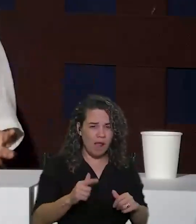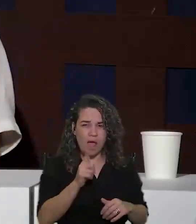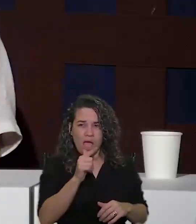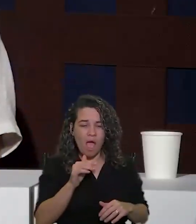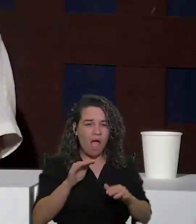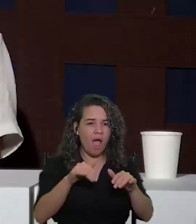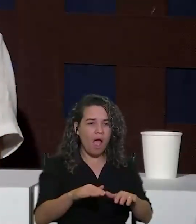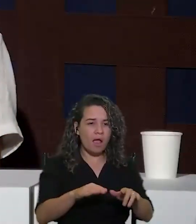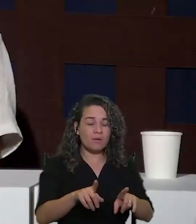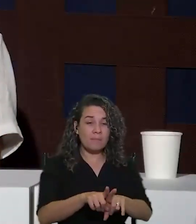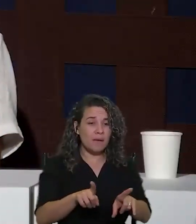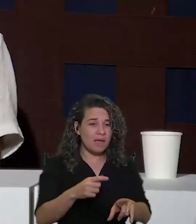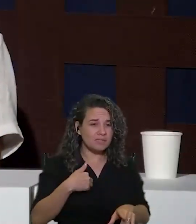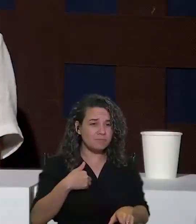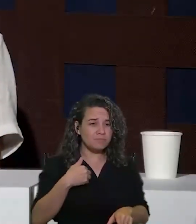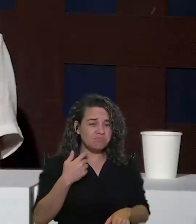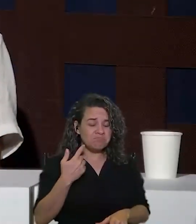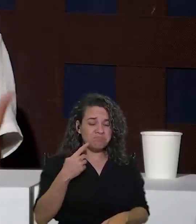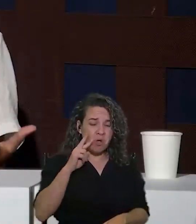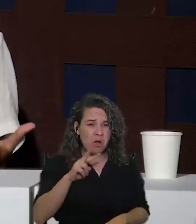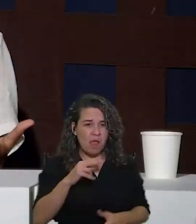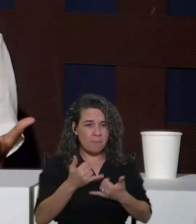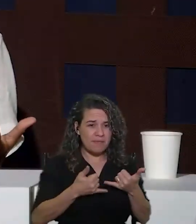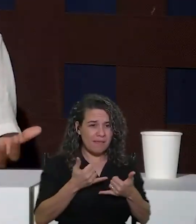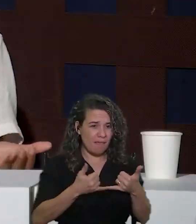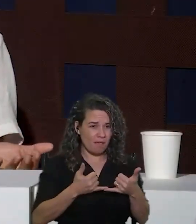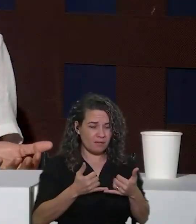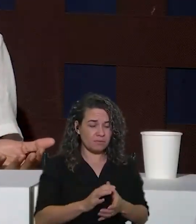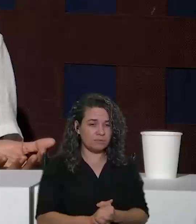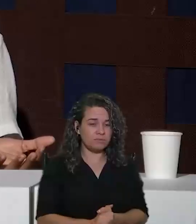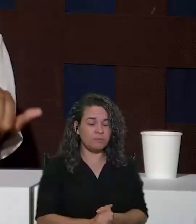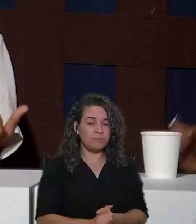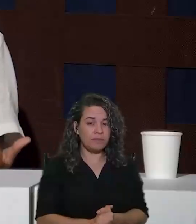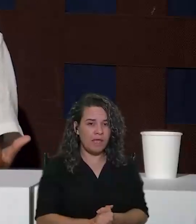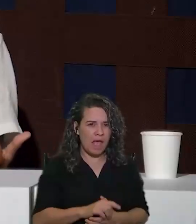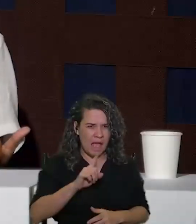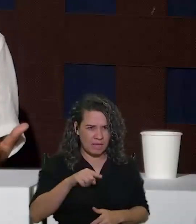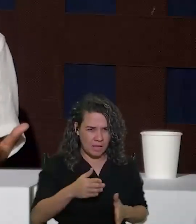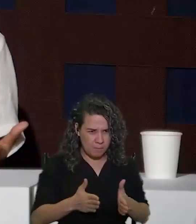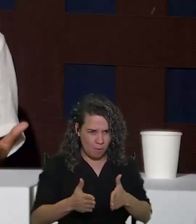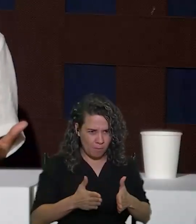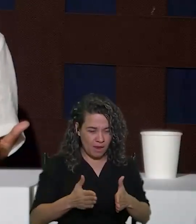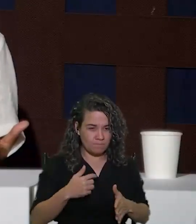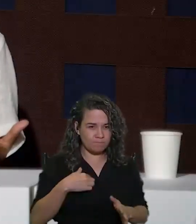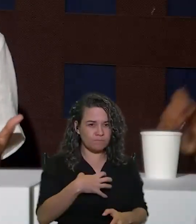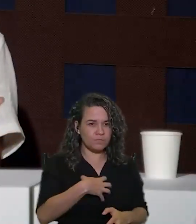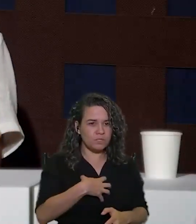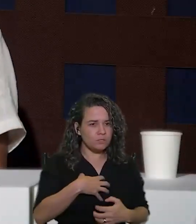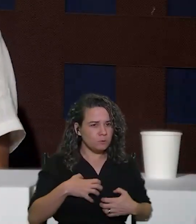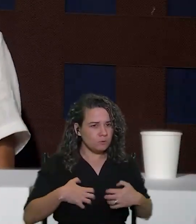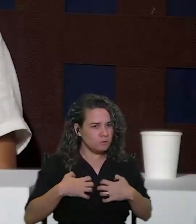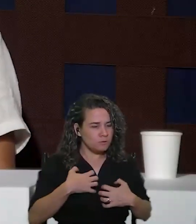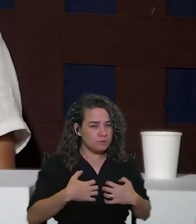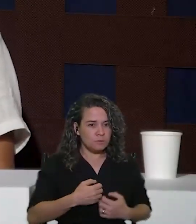era um brinquedo. Né? E, naquele momento, eu senti raiva do mar, né? Porque era como se ele tentasse me matar. E ele